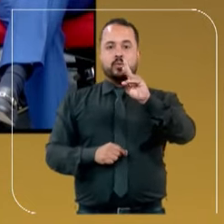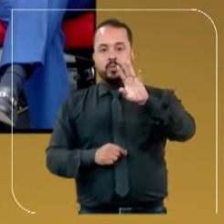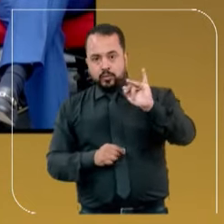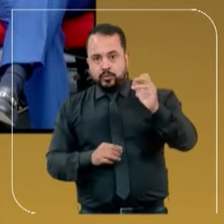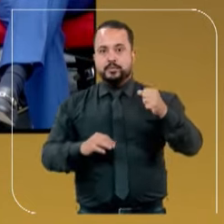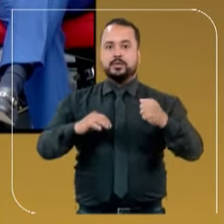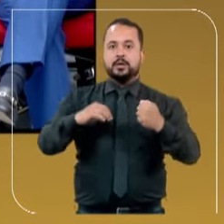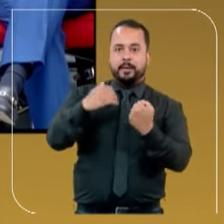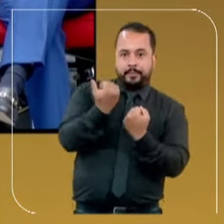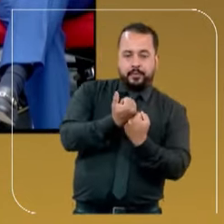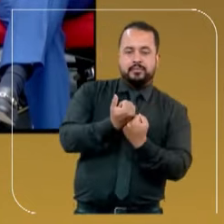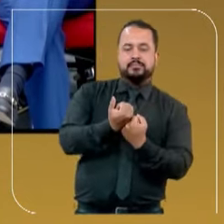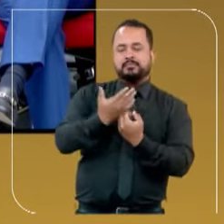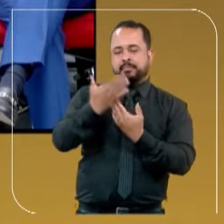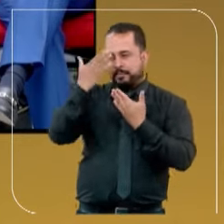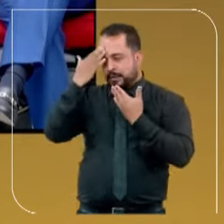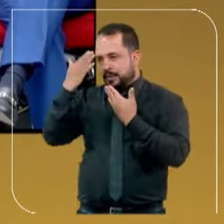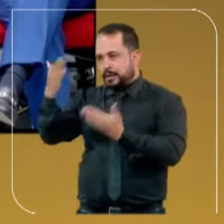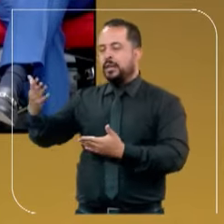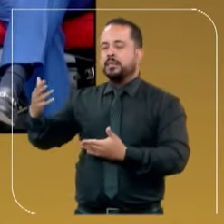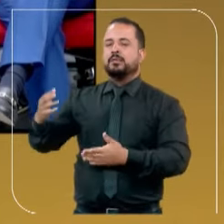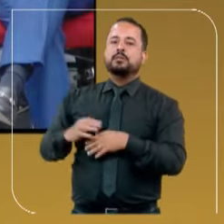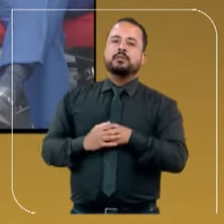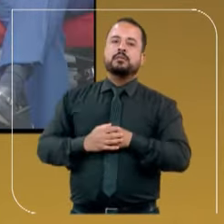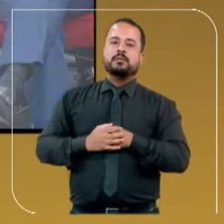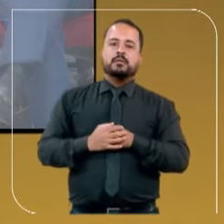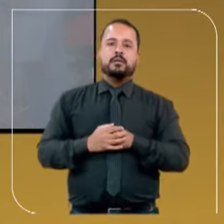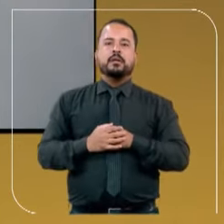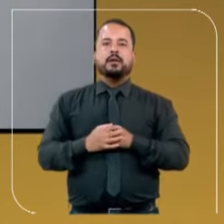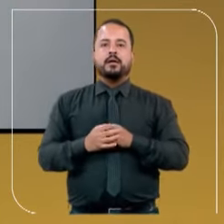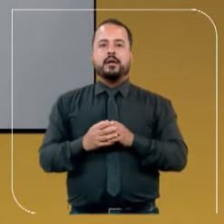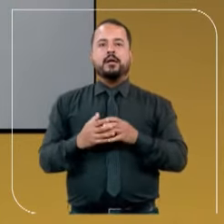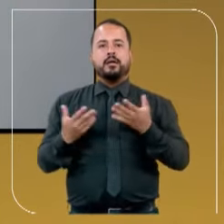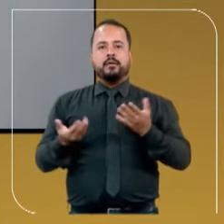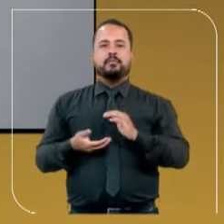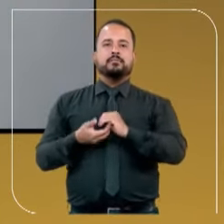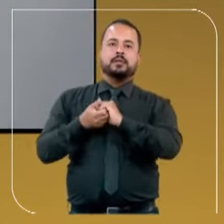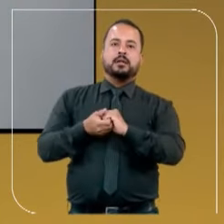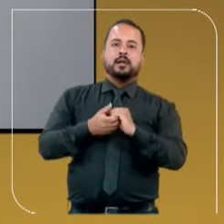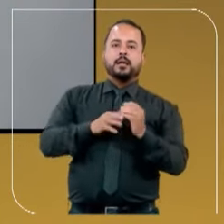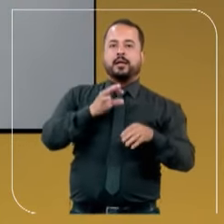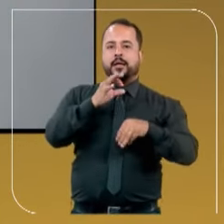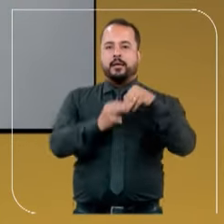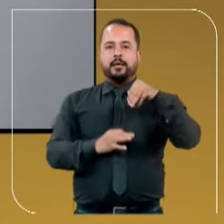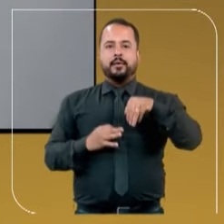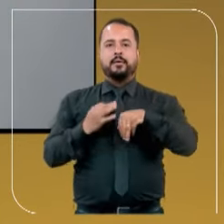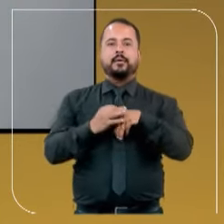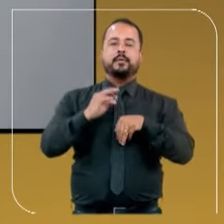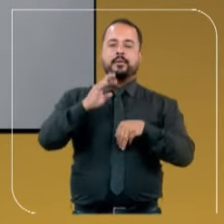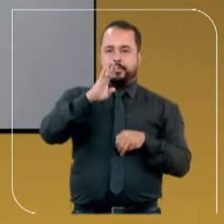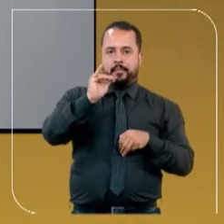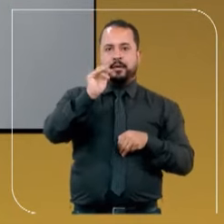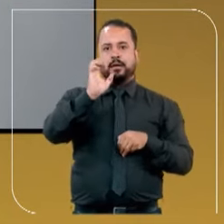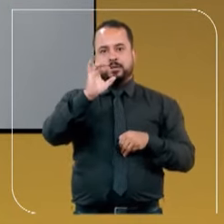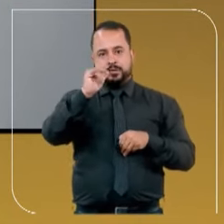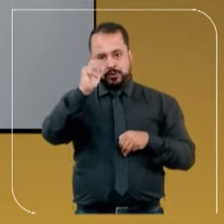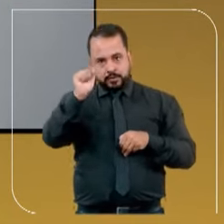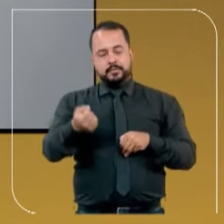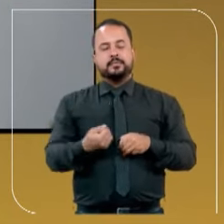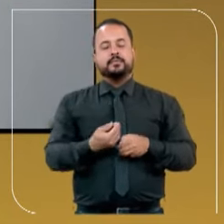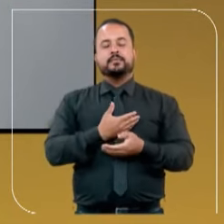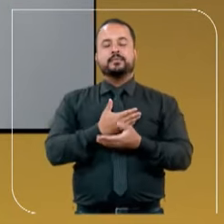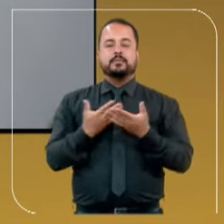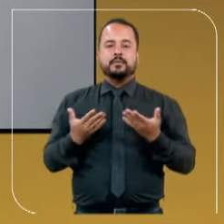apoio e desejo ao queridíssimo amigo e eminente ministro Benedito Gonçalves, já tão